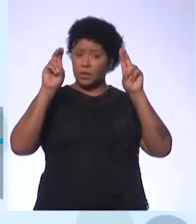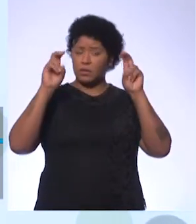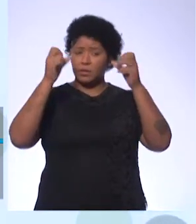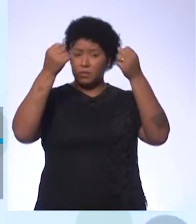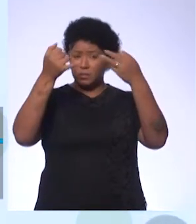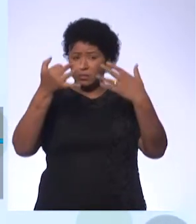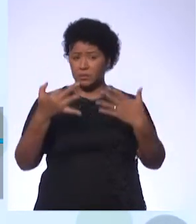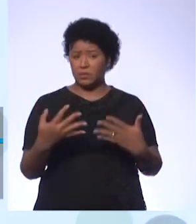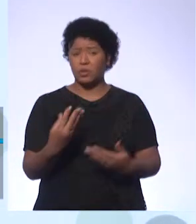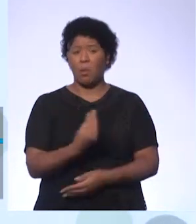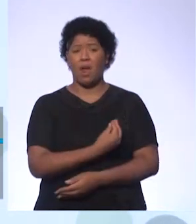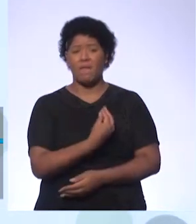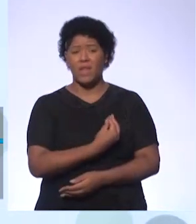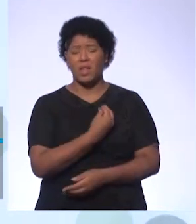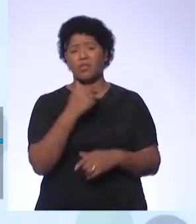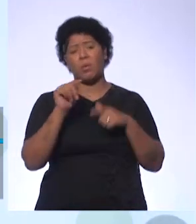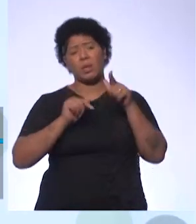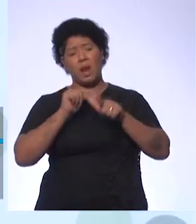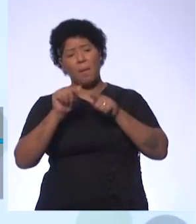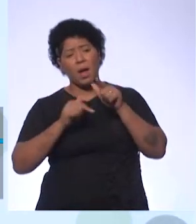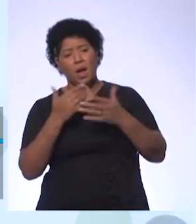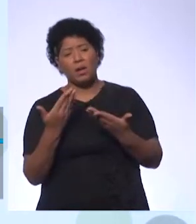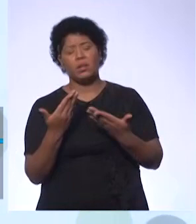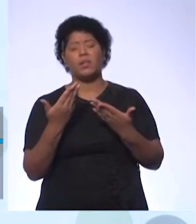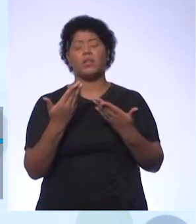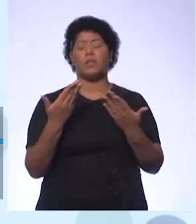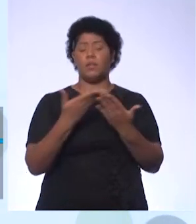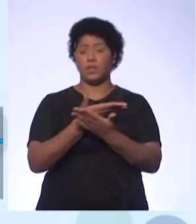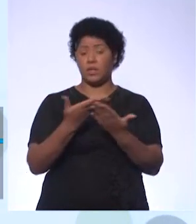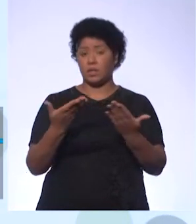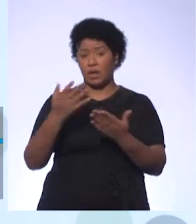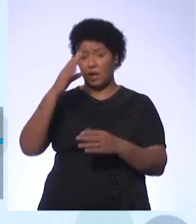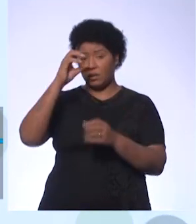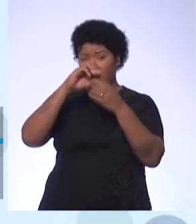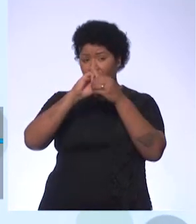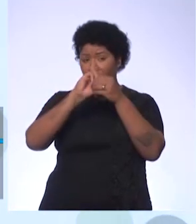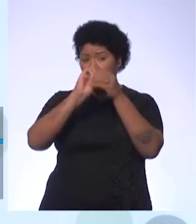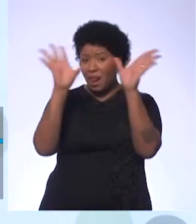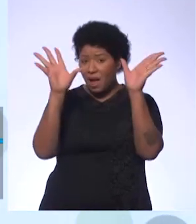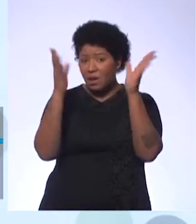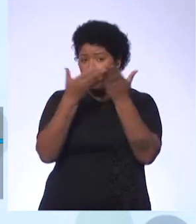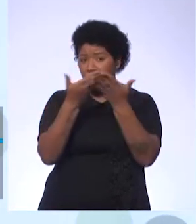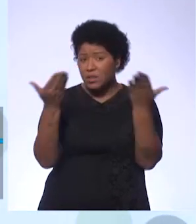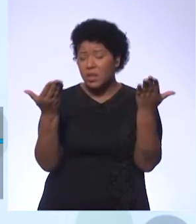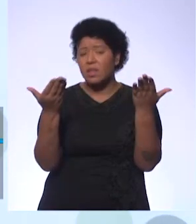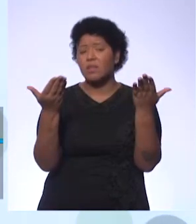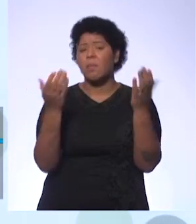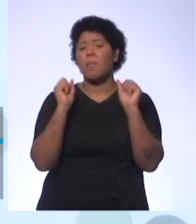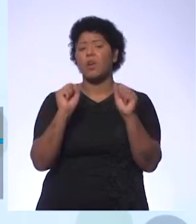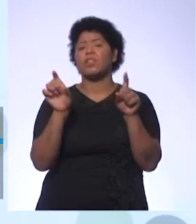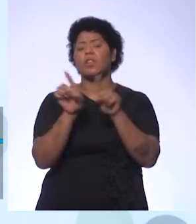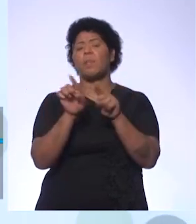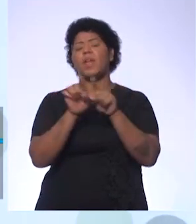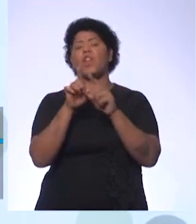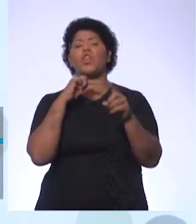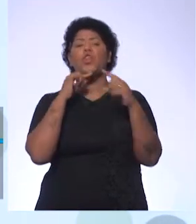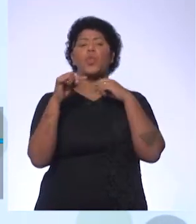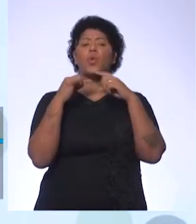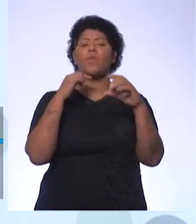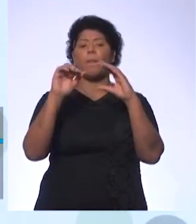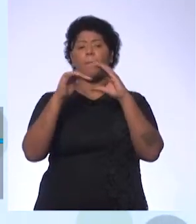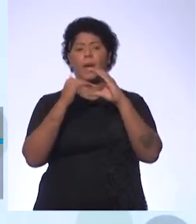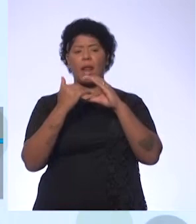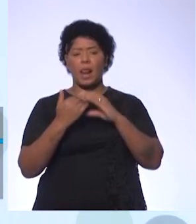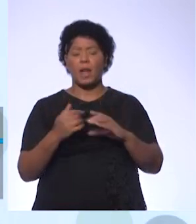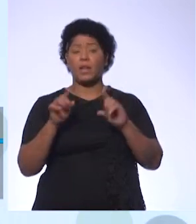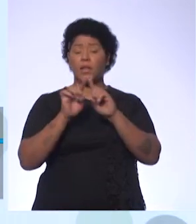né, sobre a vida, sobre o trabalho, eu espero que tenha ficado claro para vocês. Vocês podem postar todos os seus trabalhos na hashtag Eu